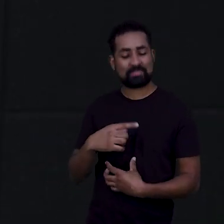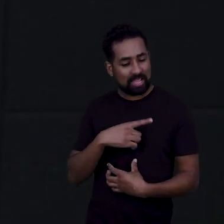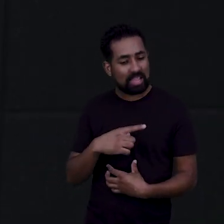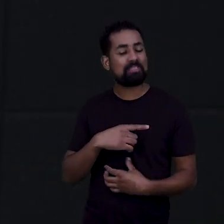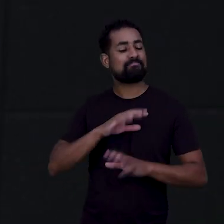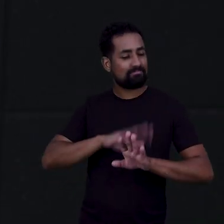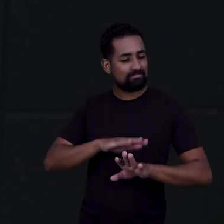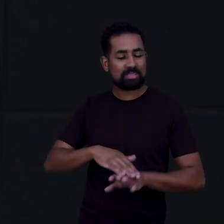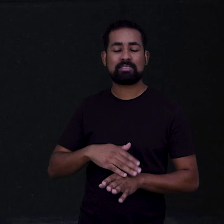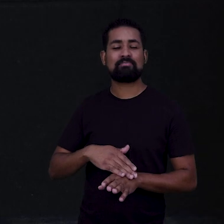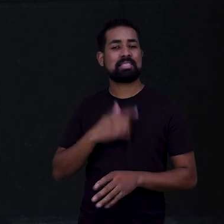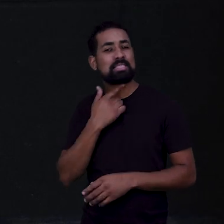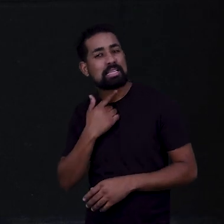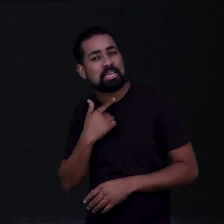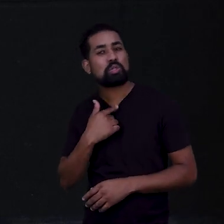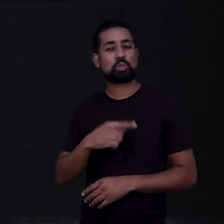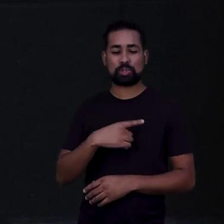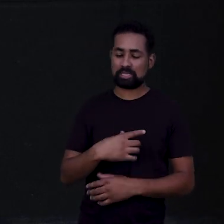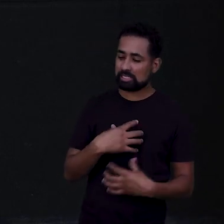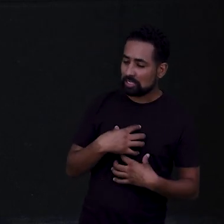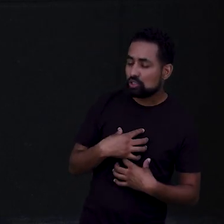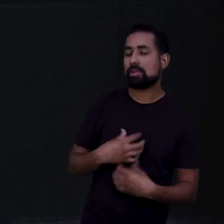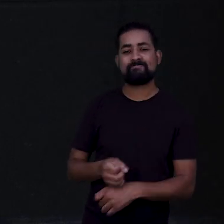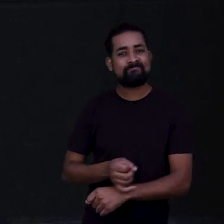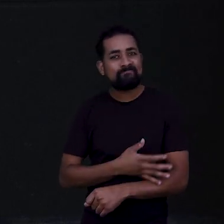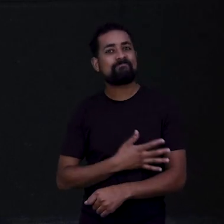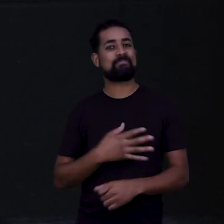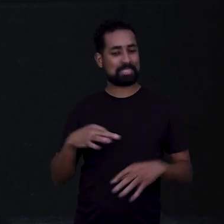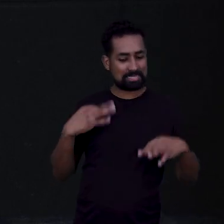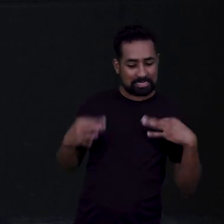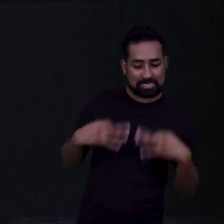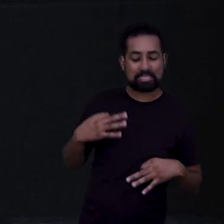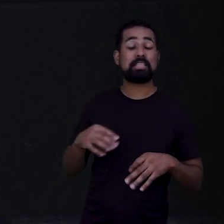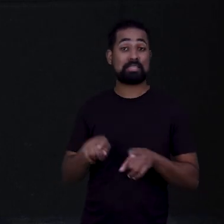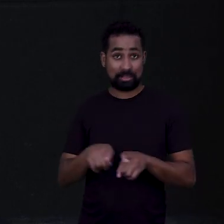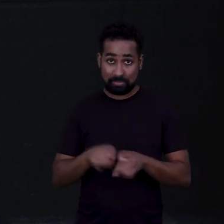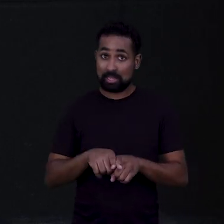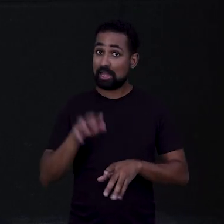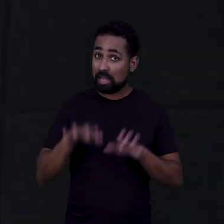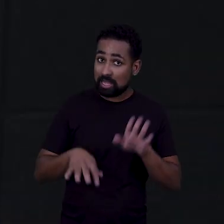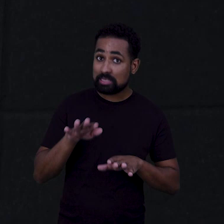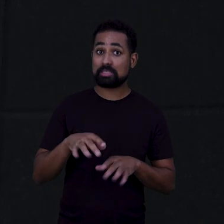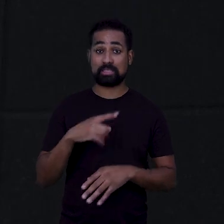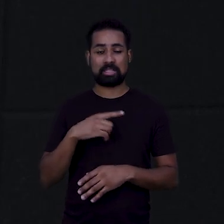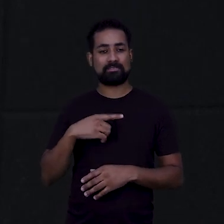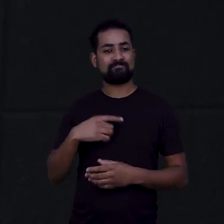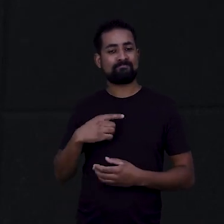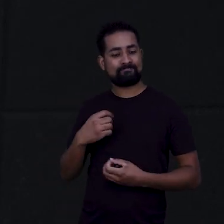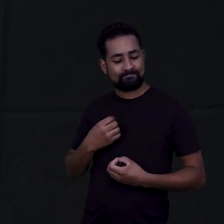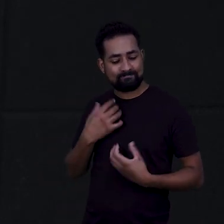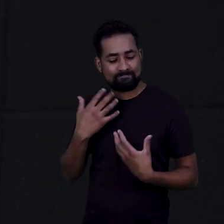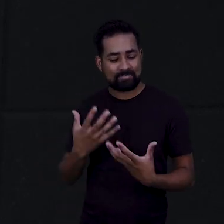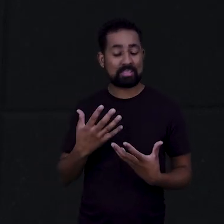de membros, o trêmulos, que nem o meu caso, manco. Às vezes eu